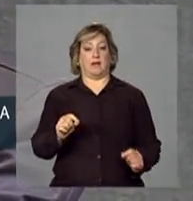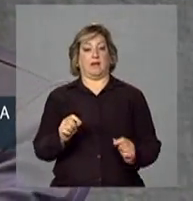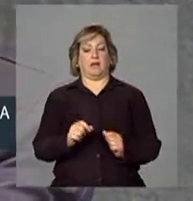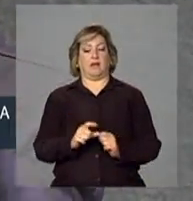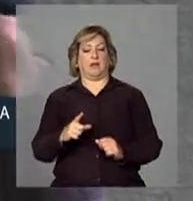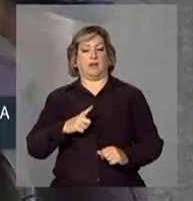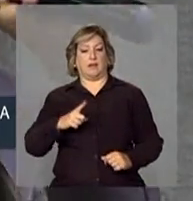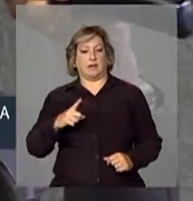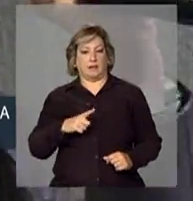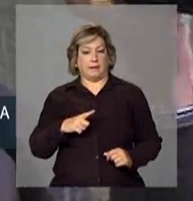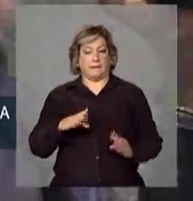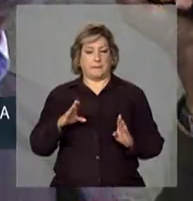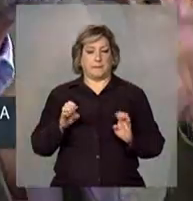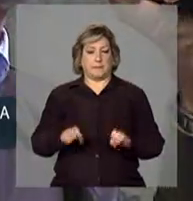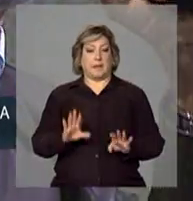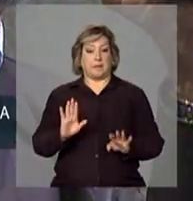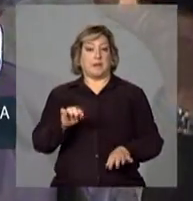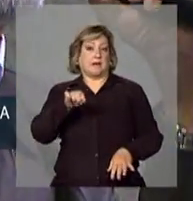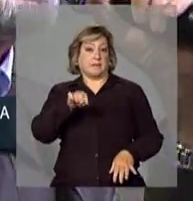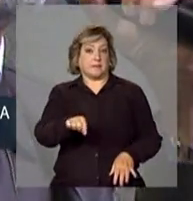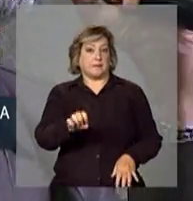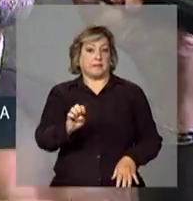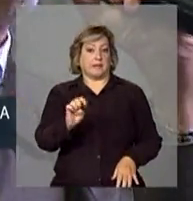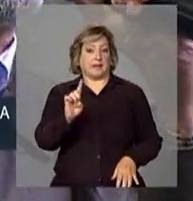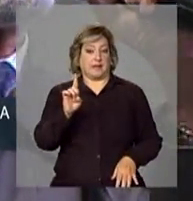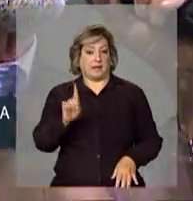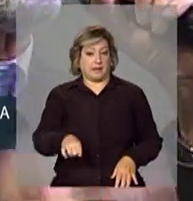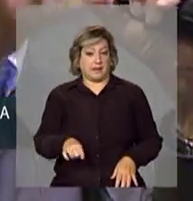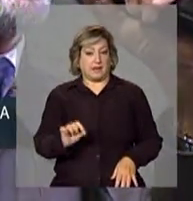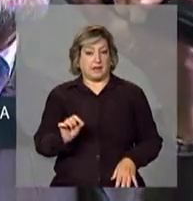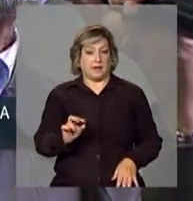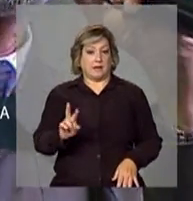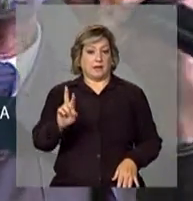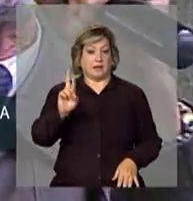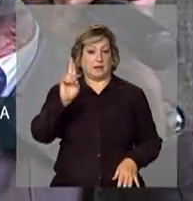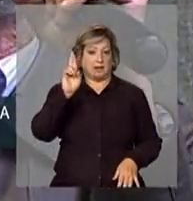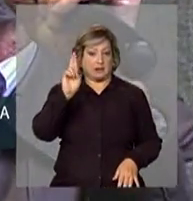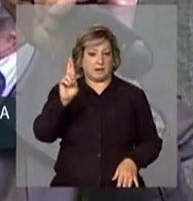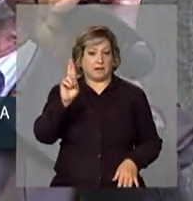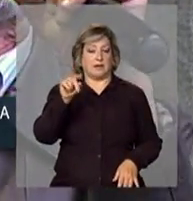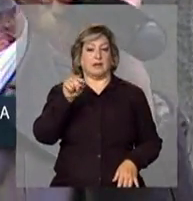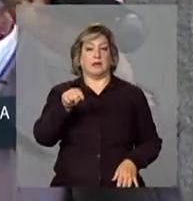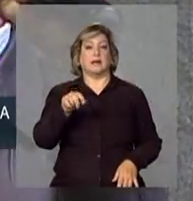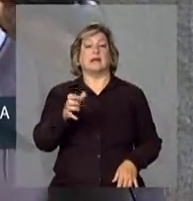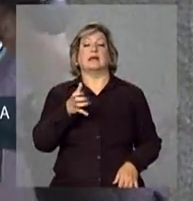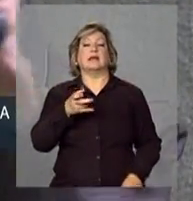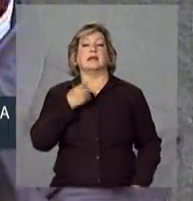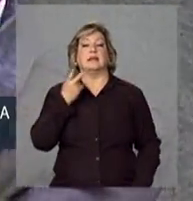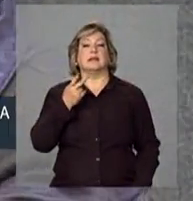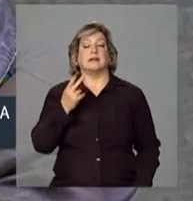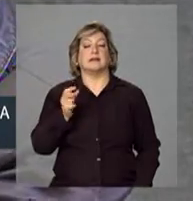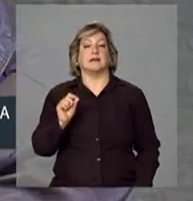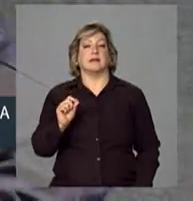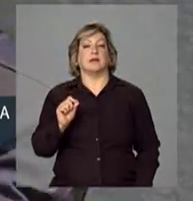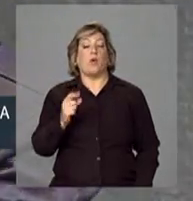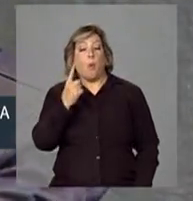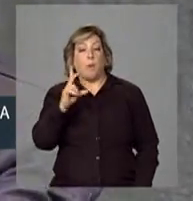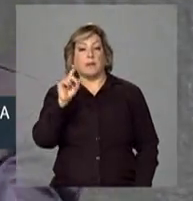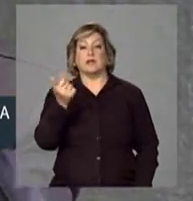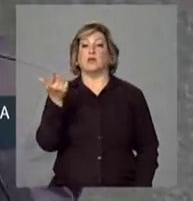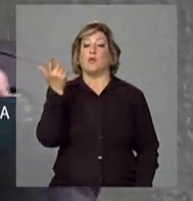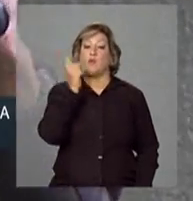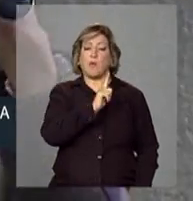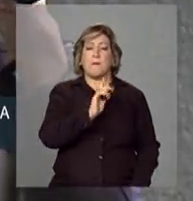atrasada, mas é uma, representa, significa uma das